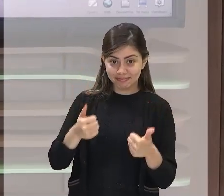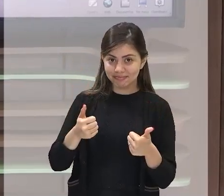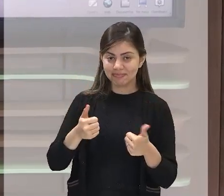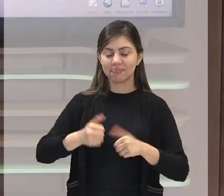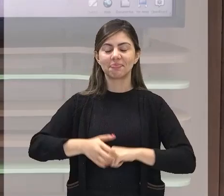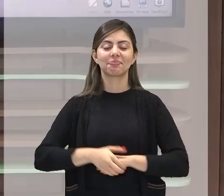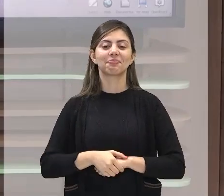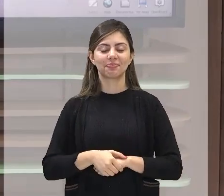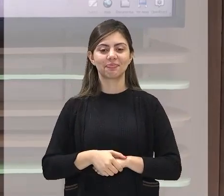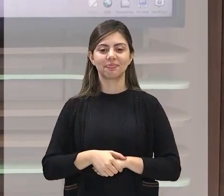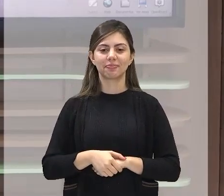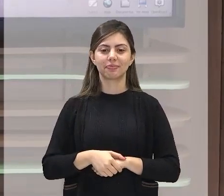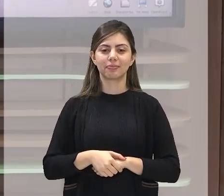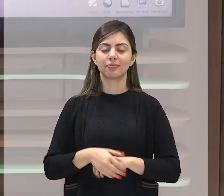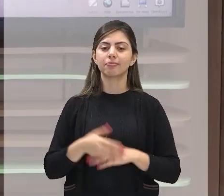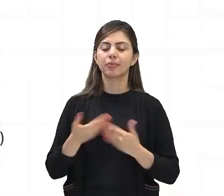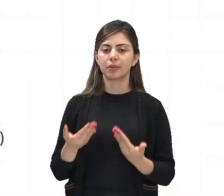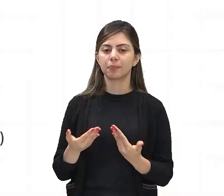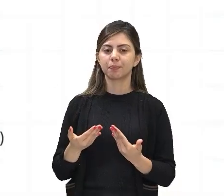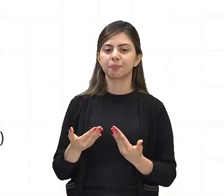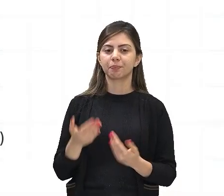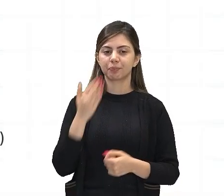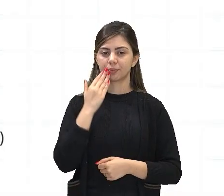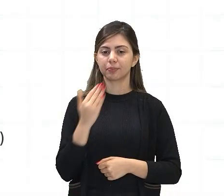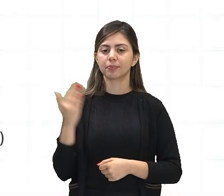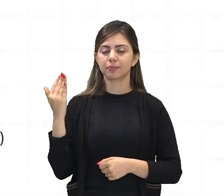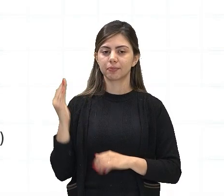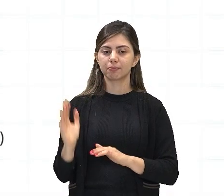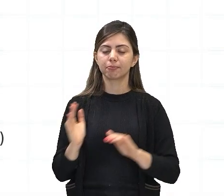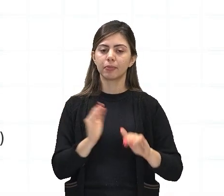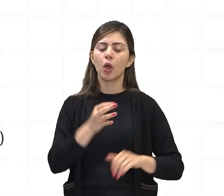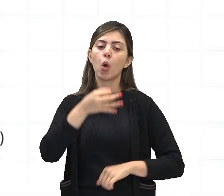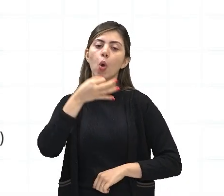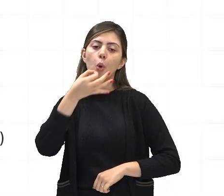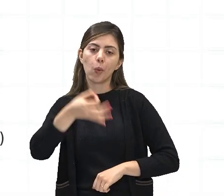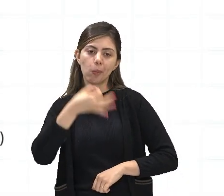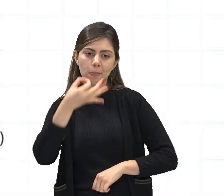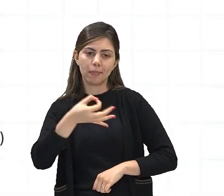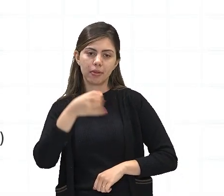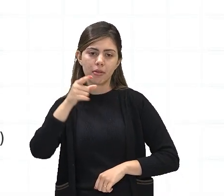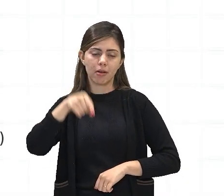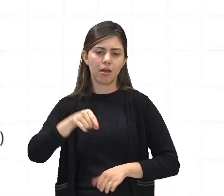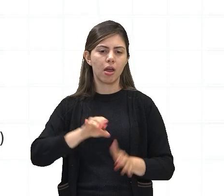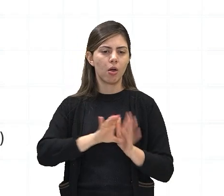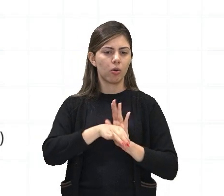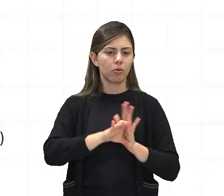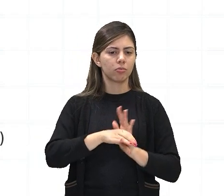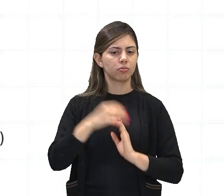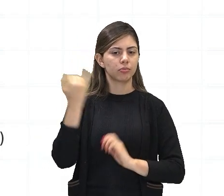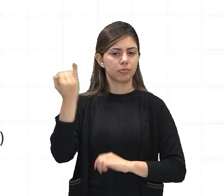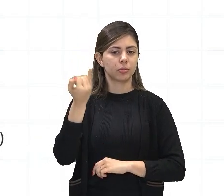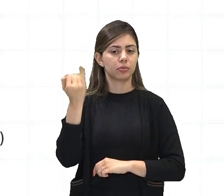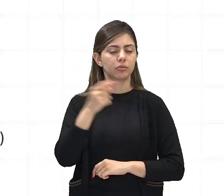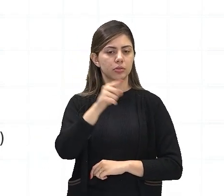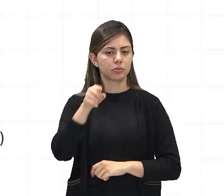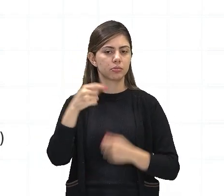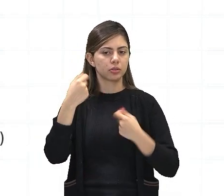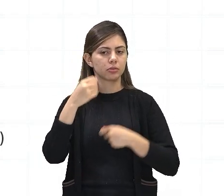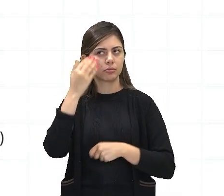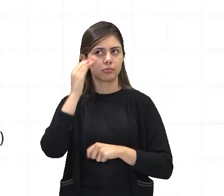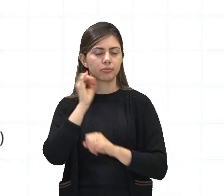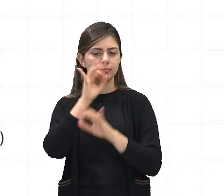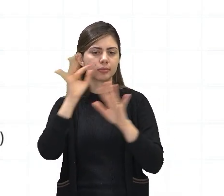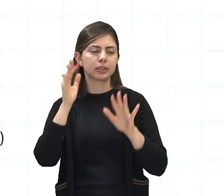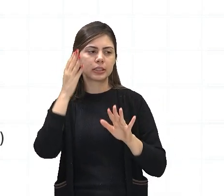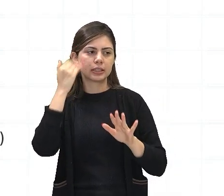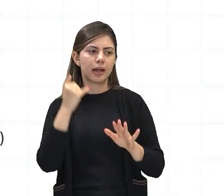bem. A opinião, né? É um outro conceito muito importante que você entenda para